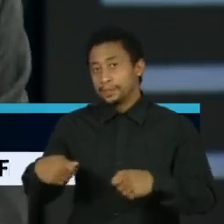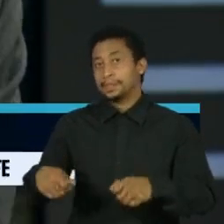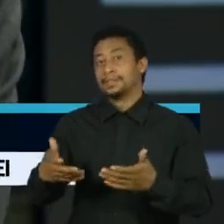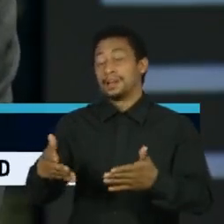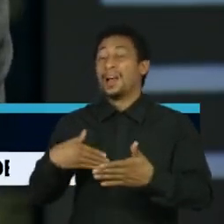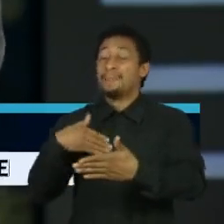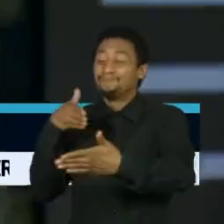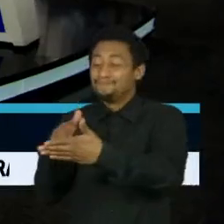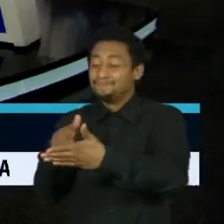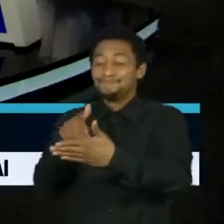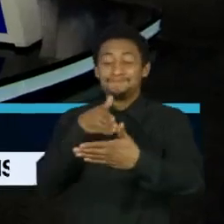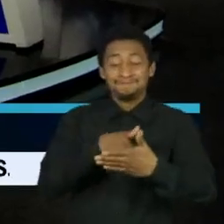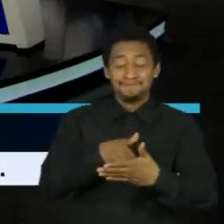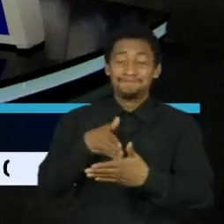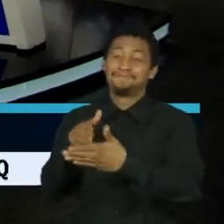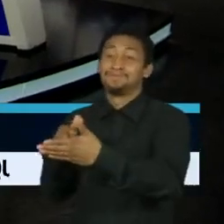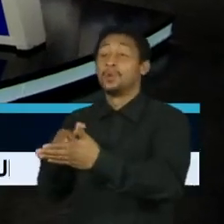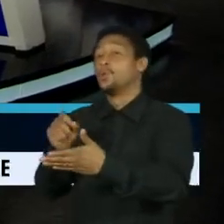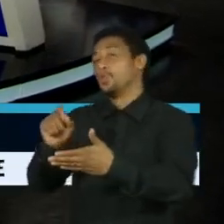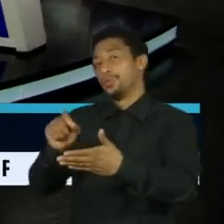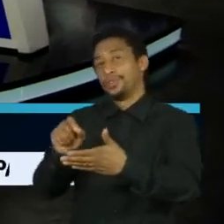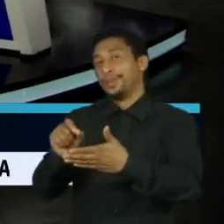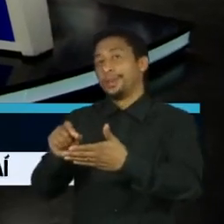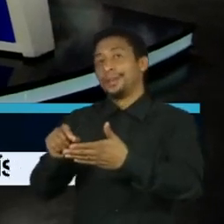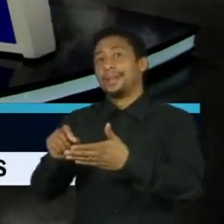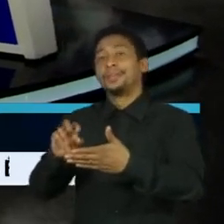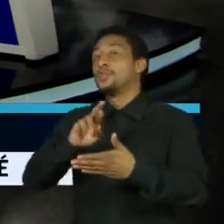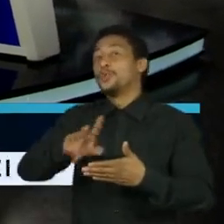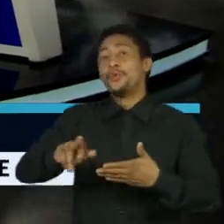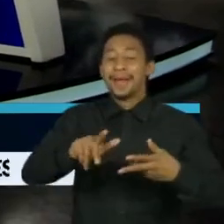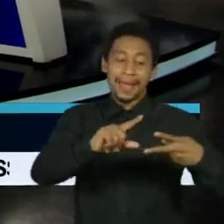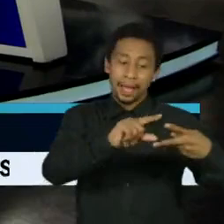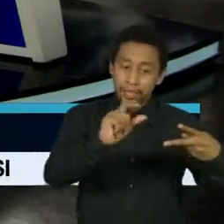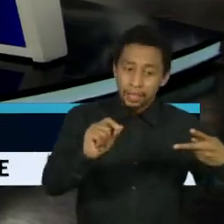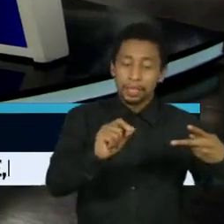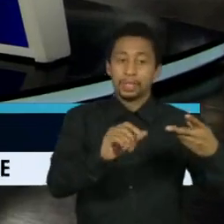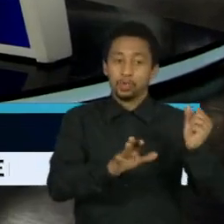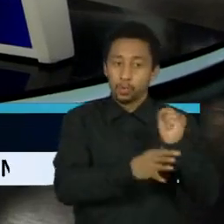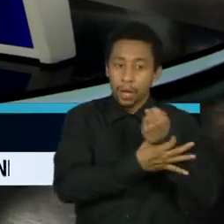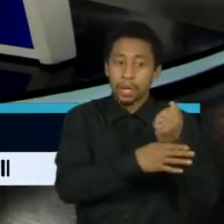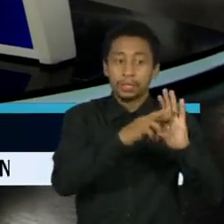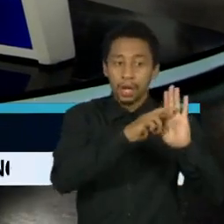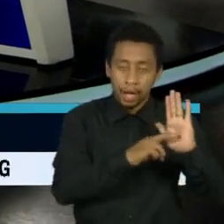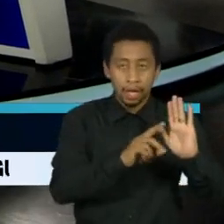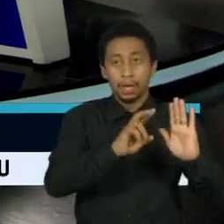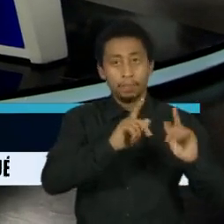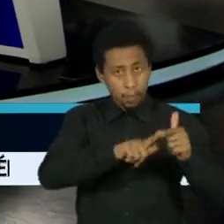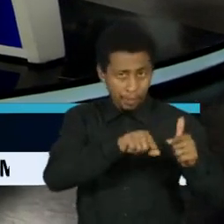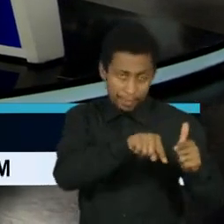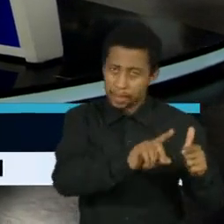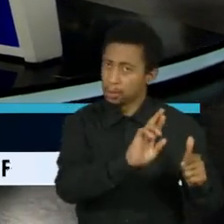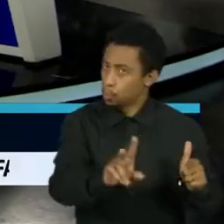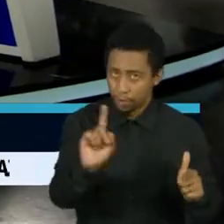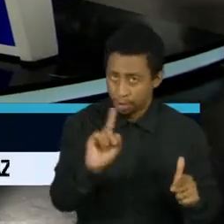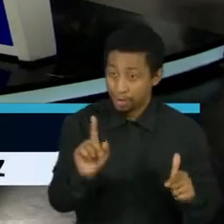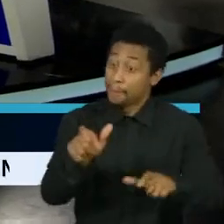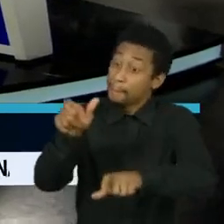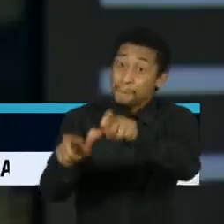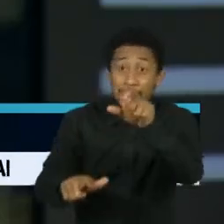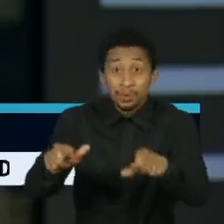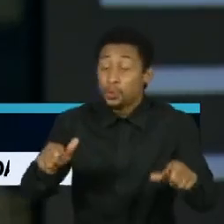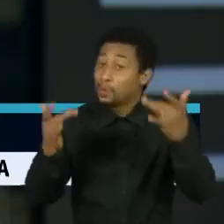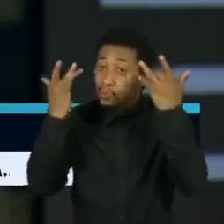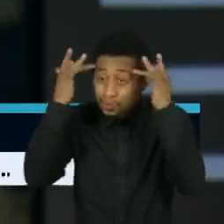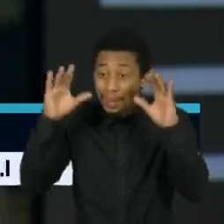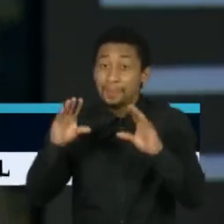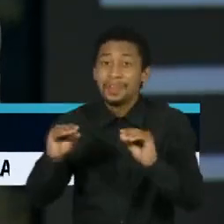barreira, eu acho que não é tanto do lado, vai colocar em termos, não é do lado da oferta. Você colocou ali um serviço que funciona e funciona bem. Você tem que ter o lado